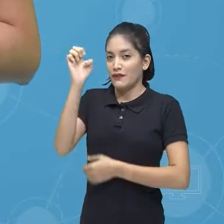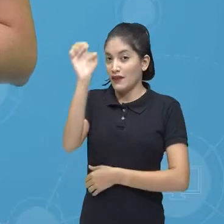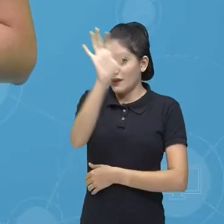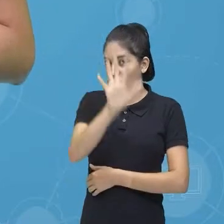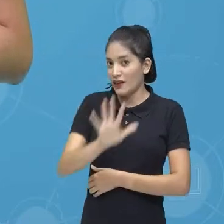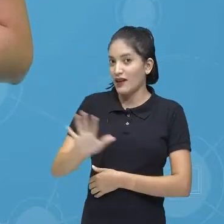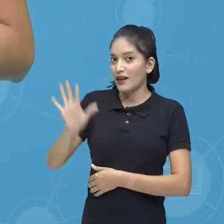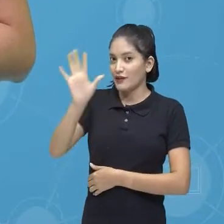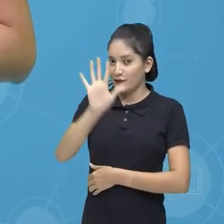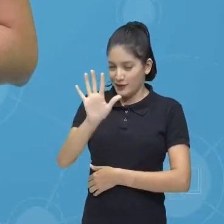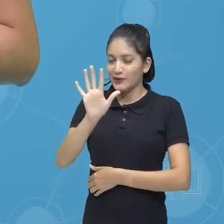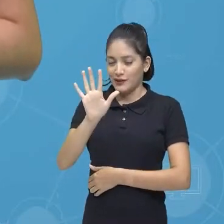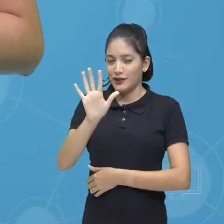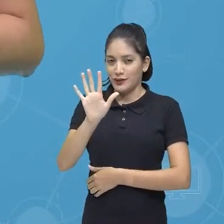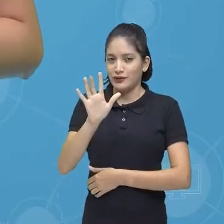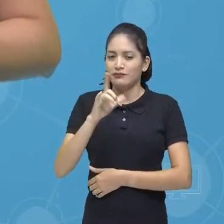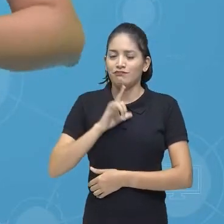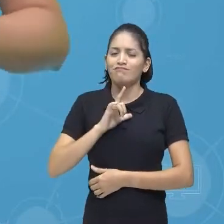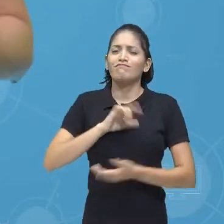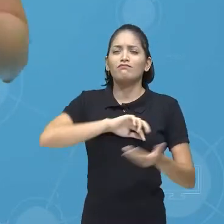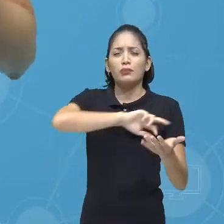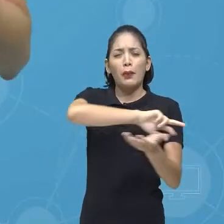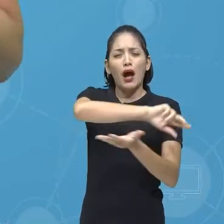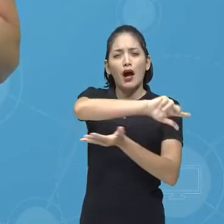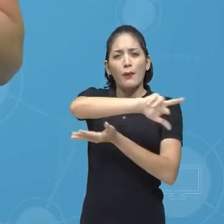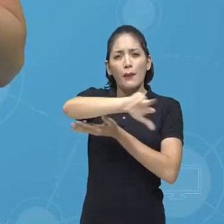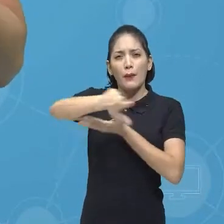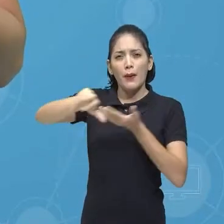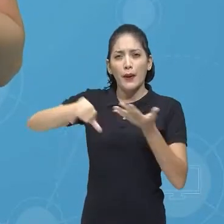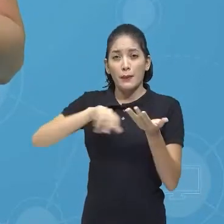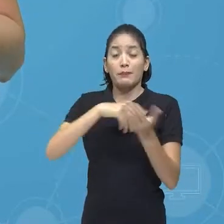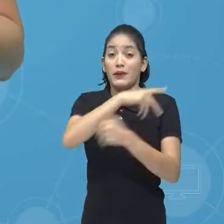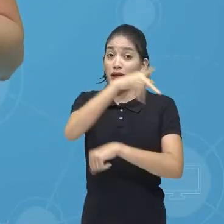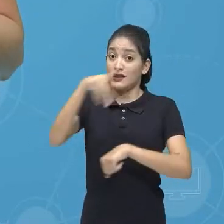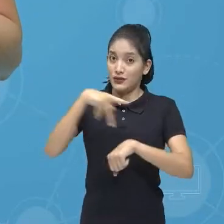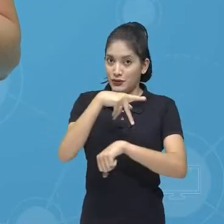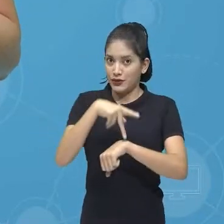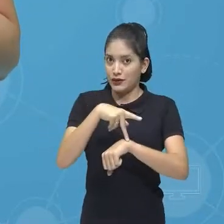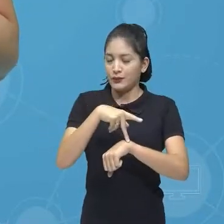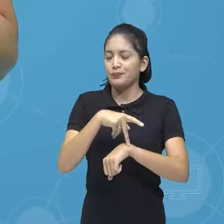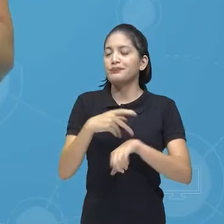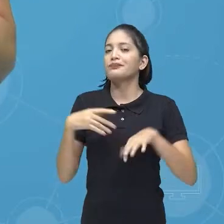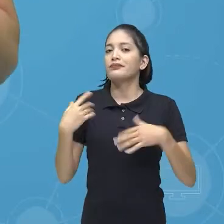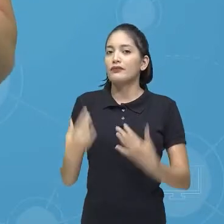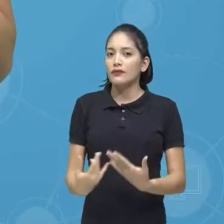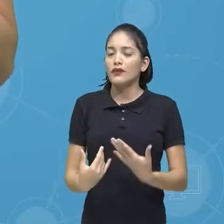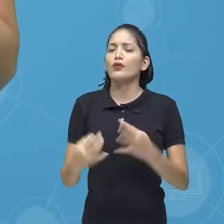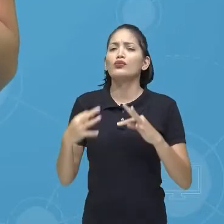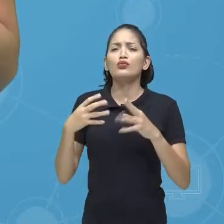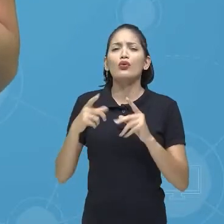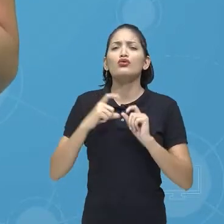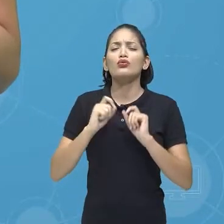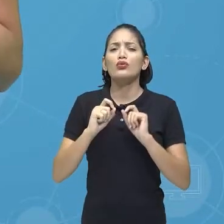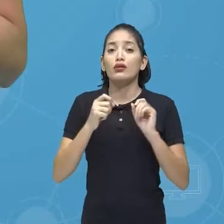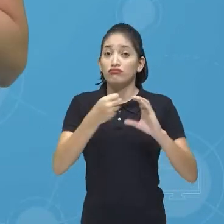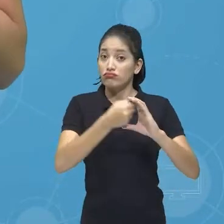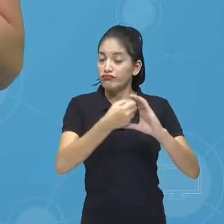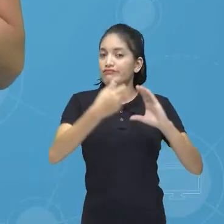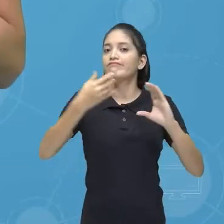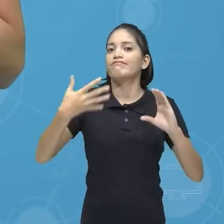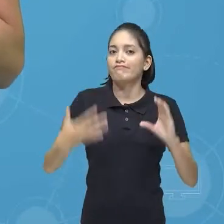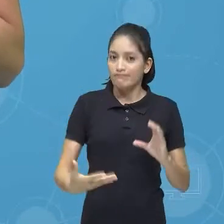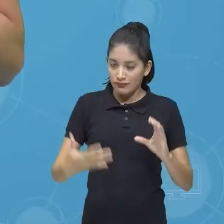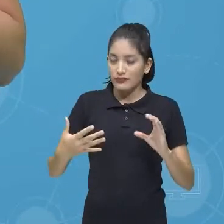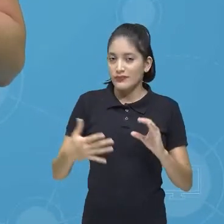né? A gente tem aqui vários países e todos esses países, eles possuem aí características que vão